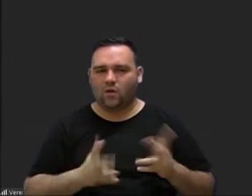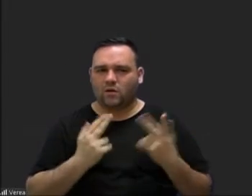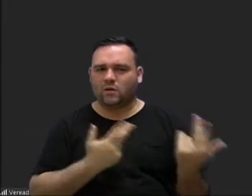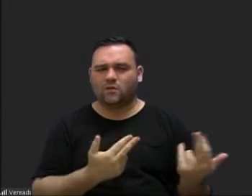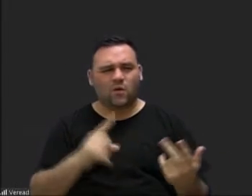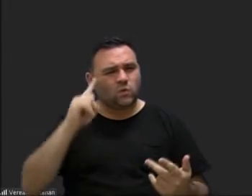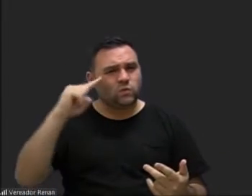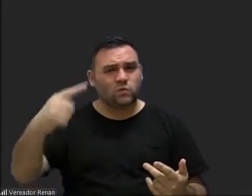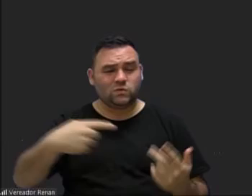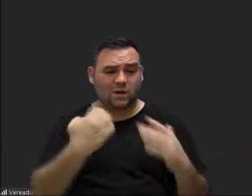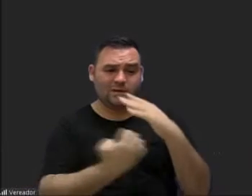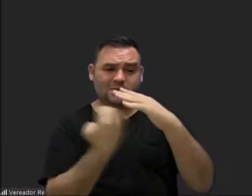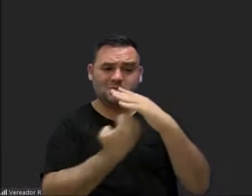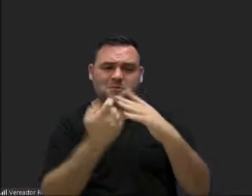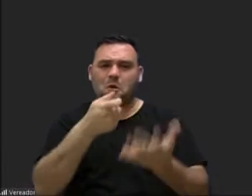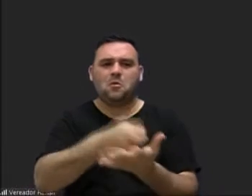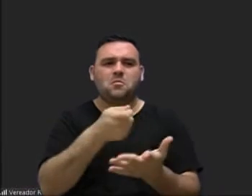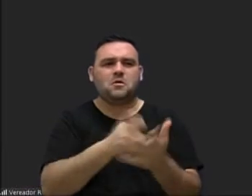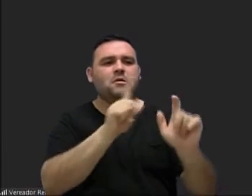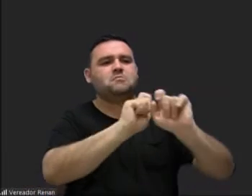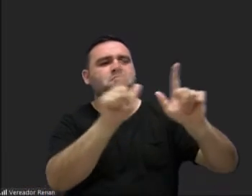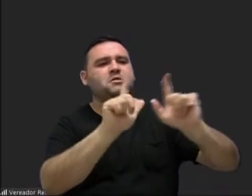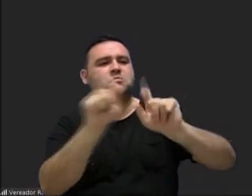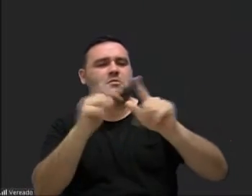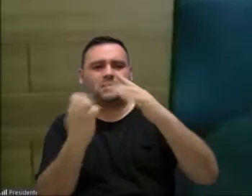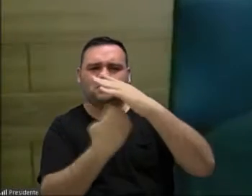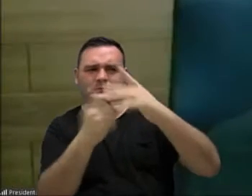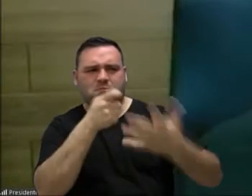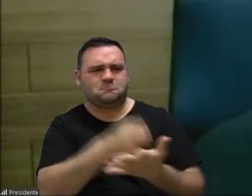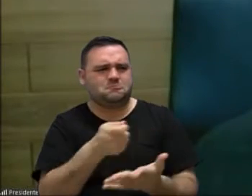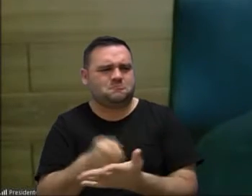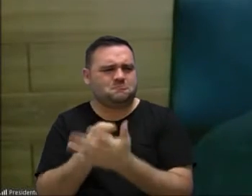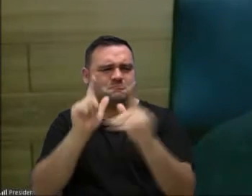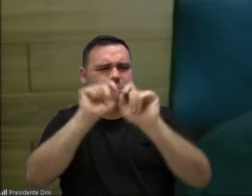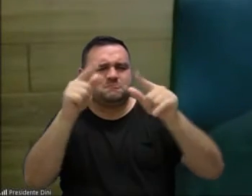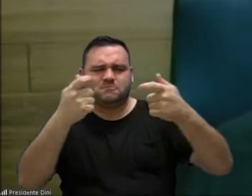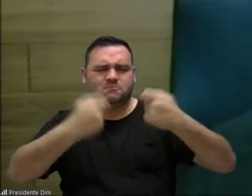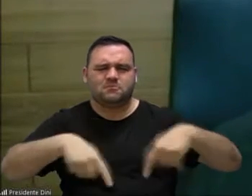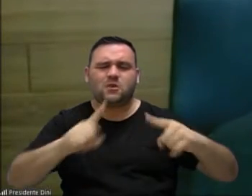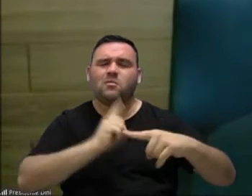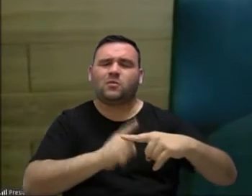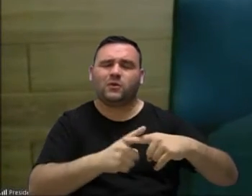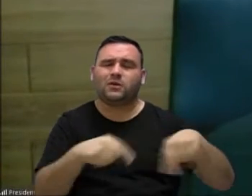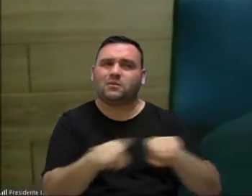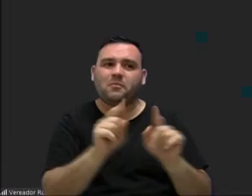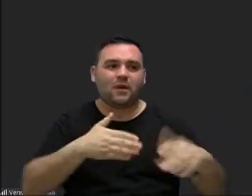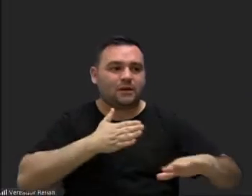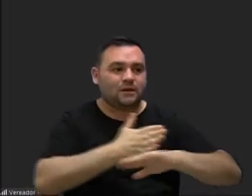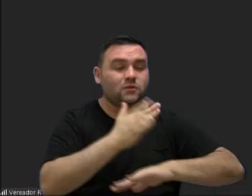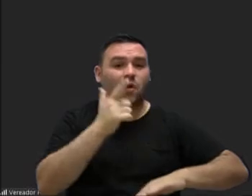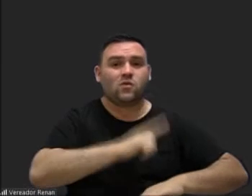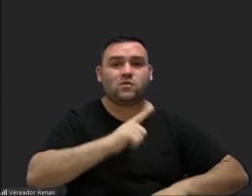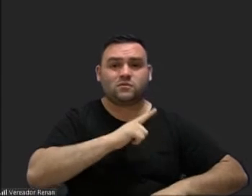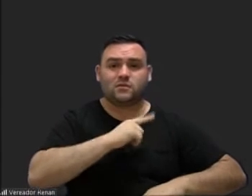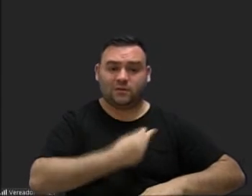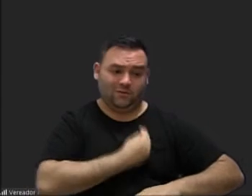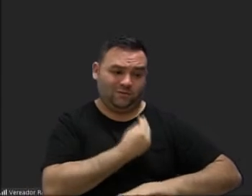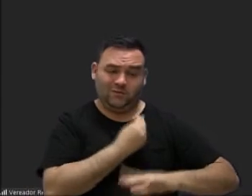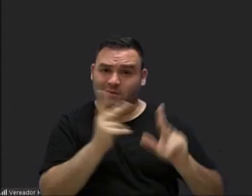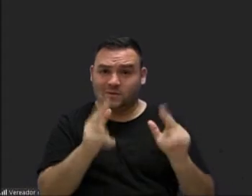todos os dias as empresas não obrigam o cara fica com tela aberta portanto eu não vejo sentido uma vez que logou e presença nada